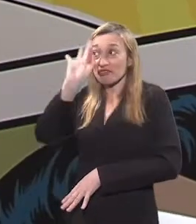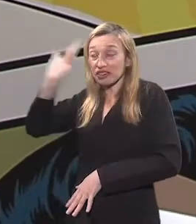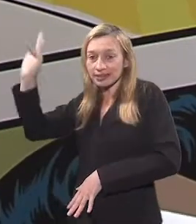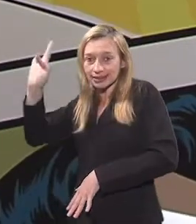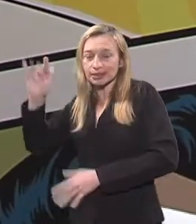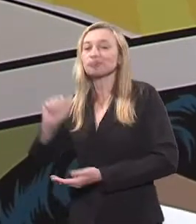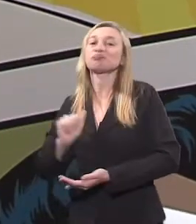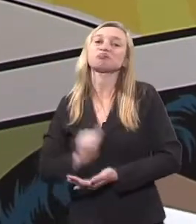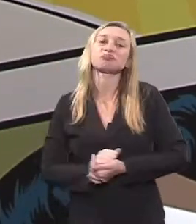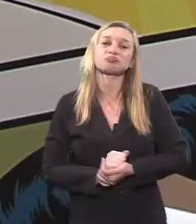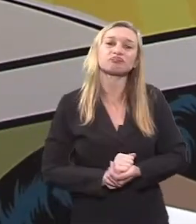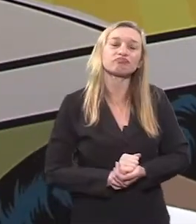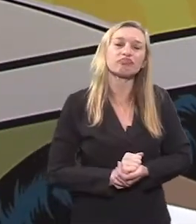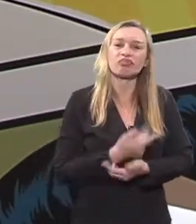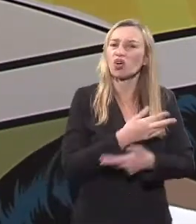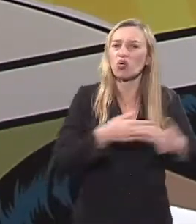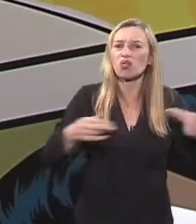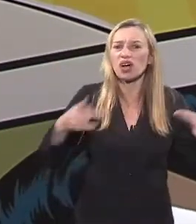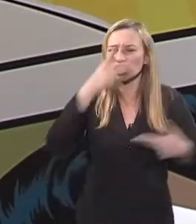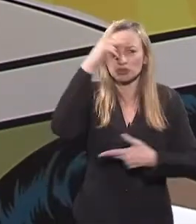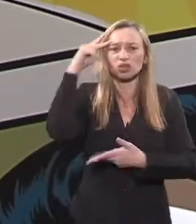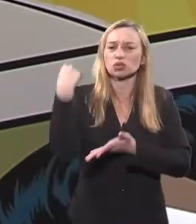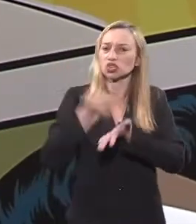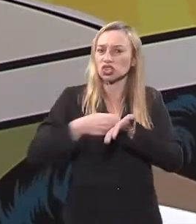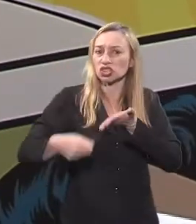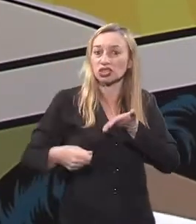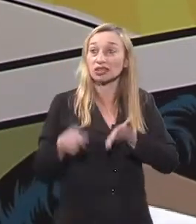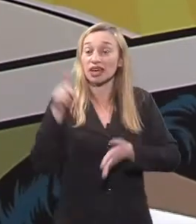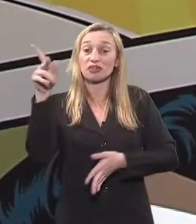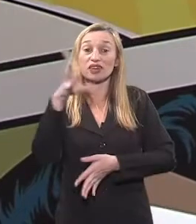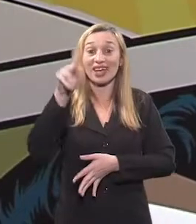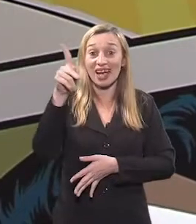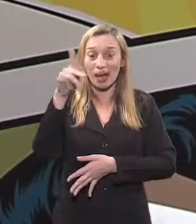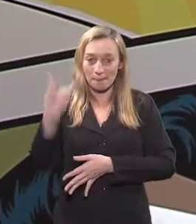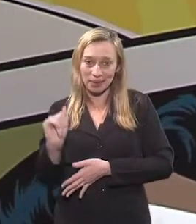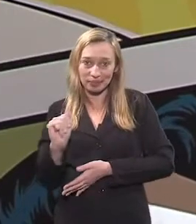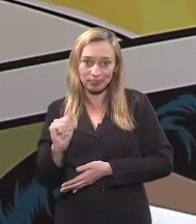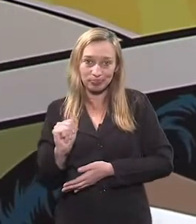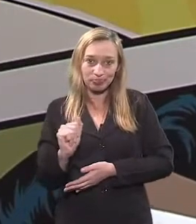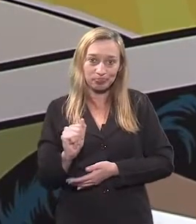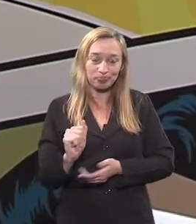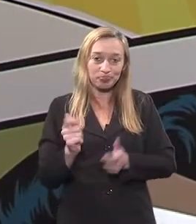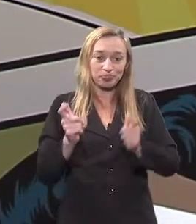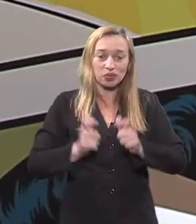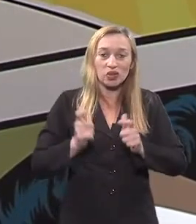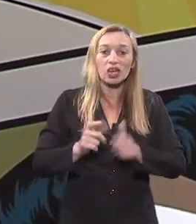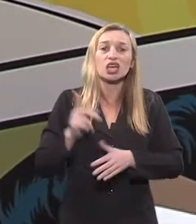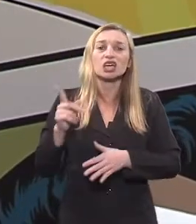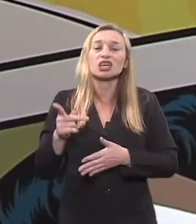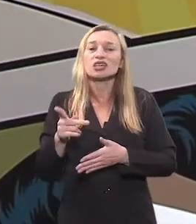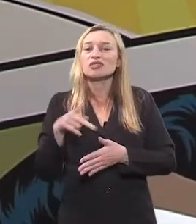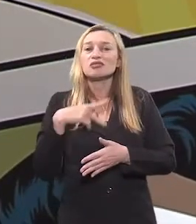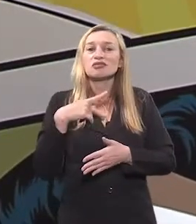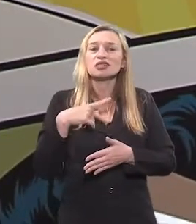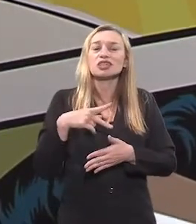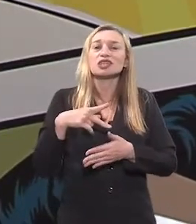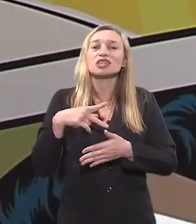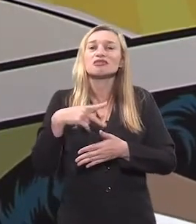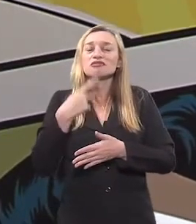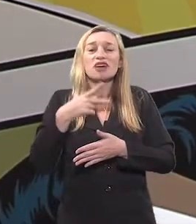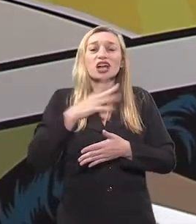para a França, com tantos autores, ela foi capa do Le Monde. E nos cita todas